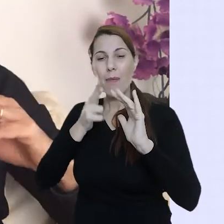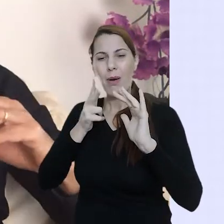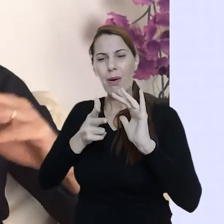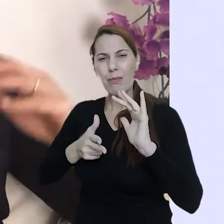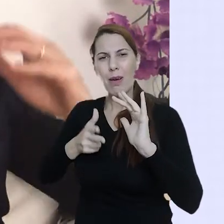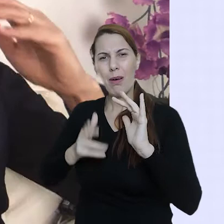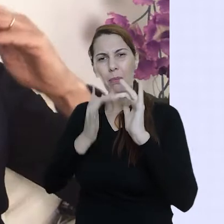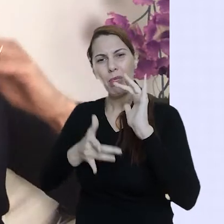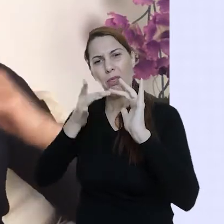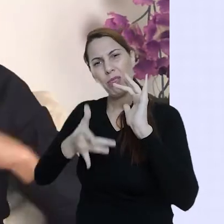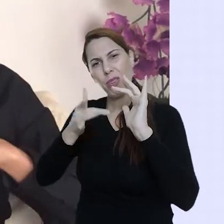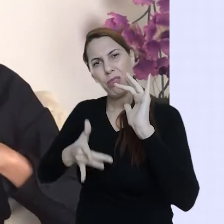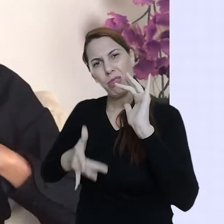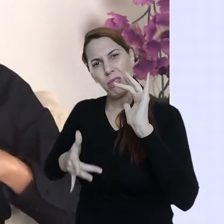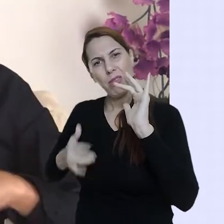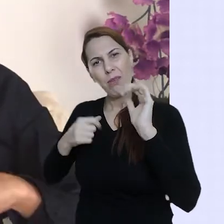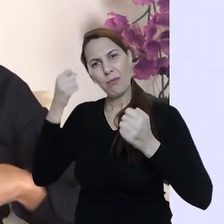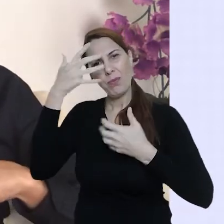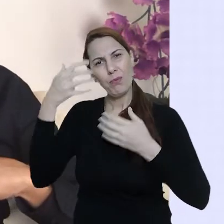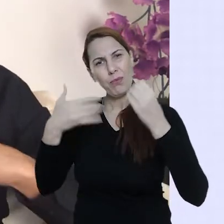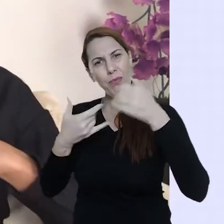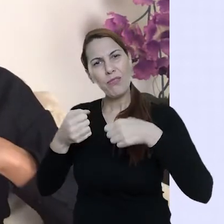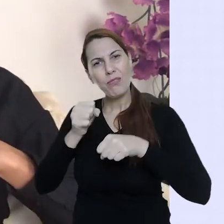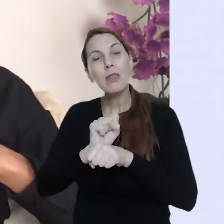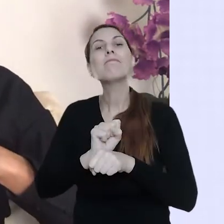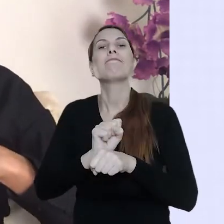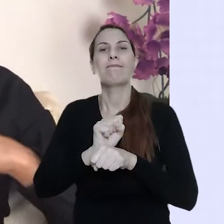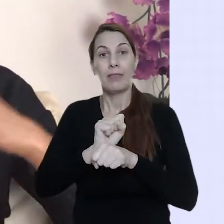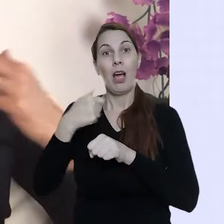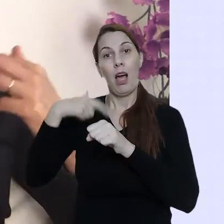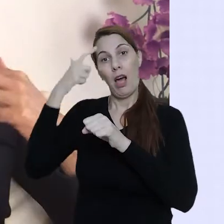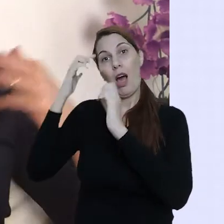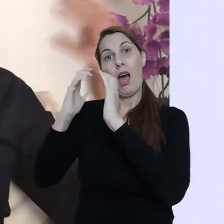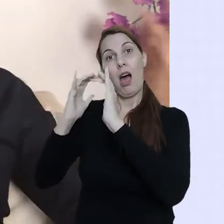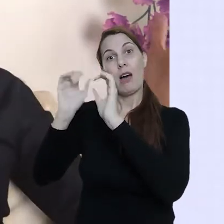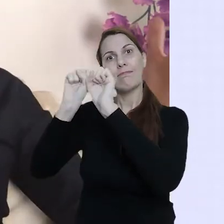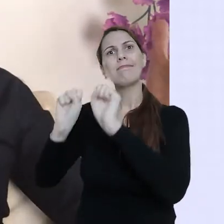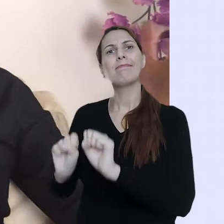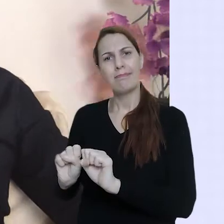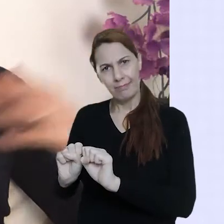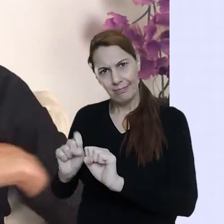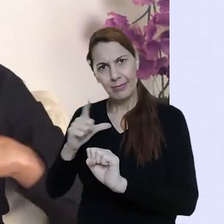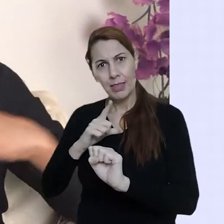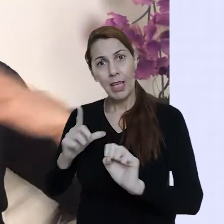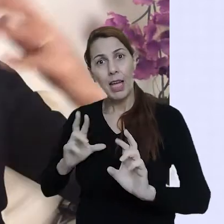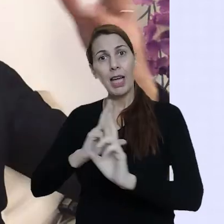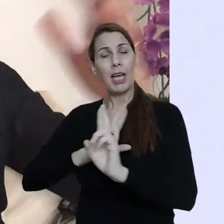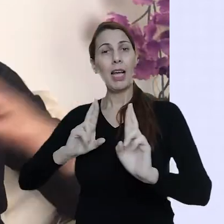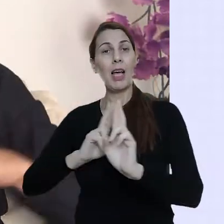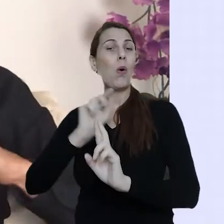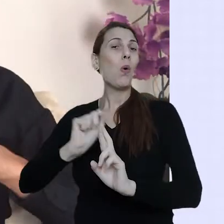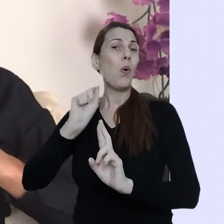ser ativadas ou funcionam menos. E aqui inclui a rede cerebral, né, que estão